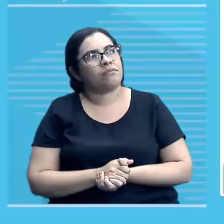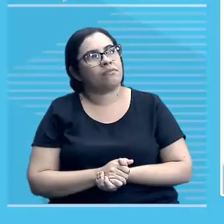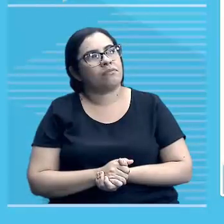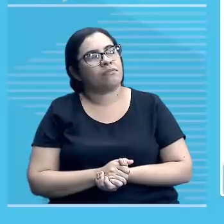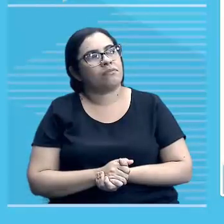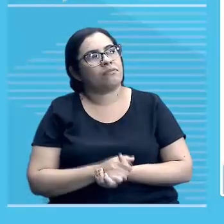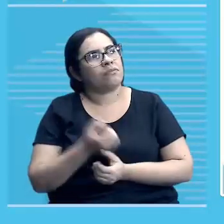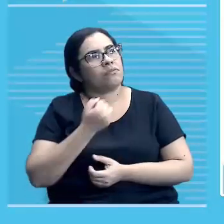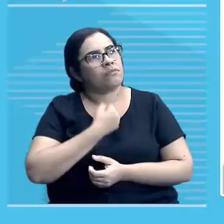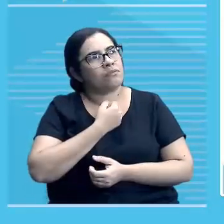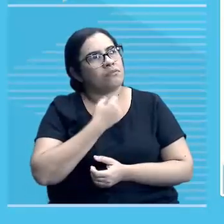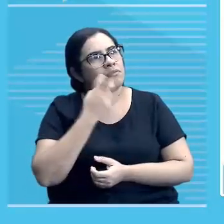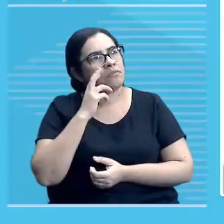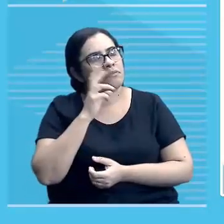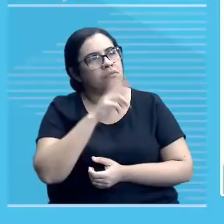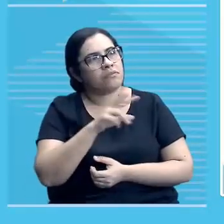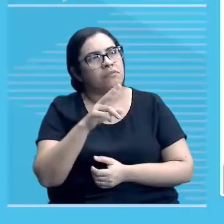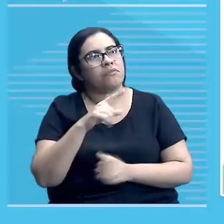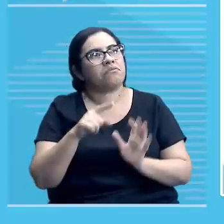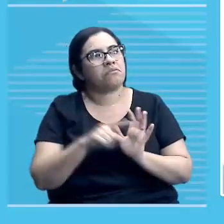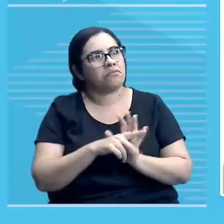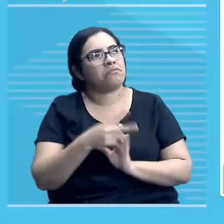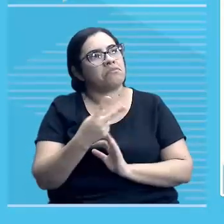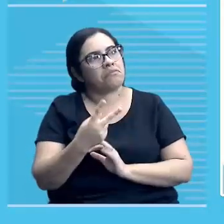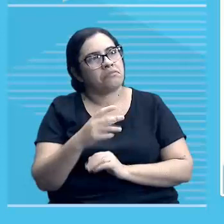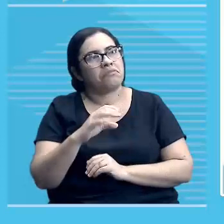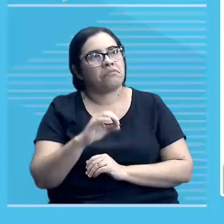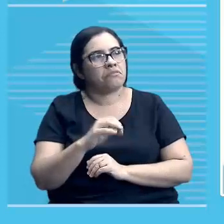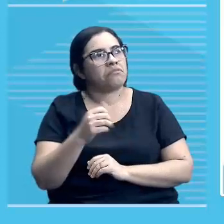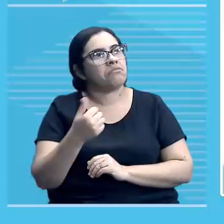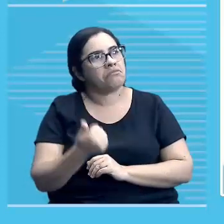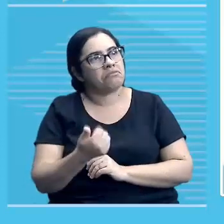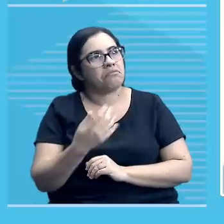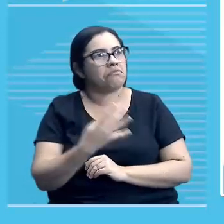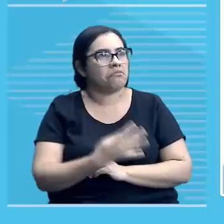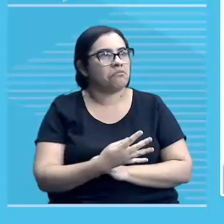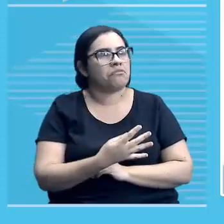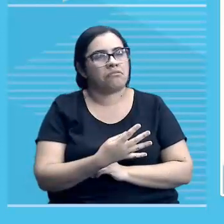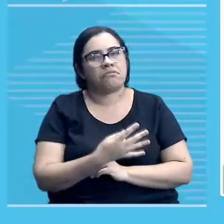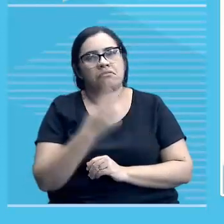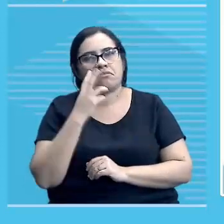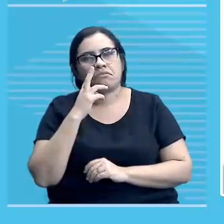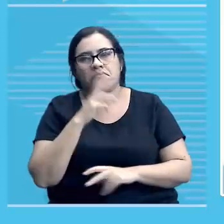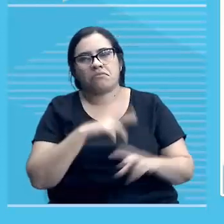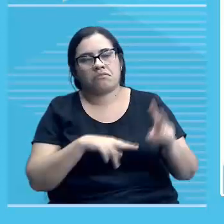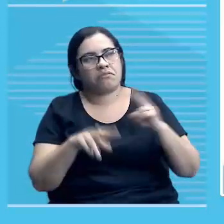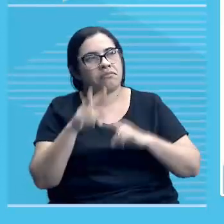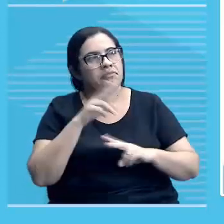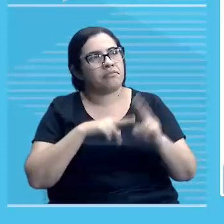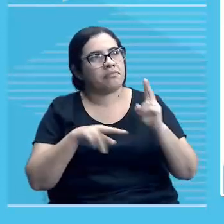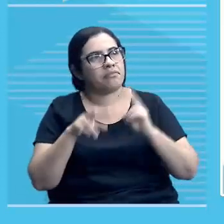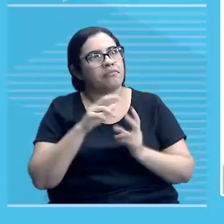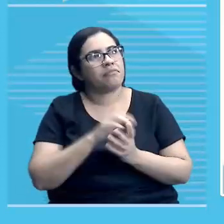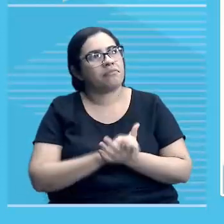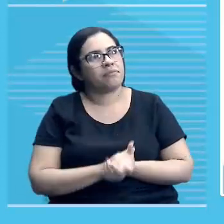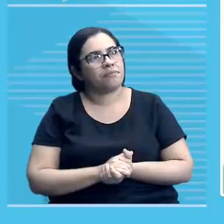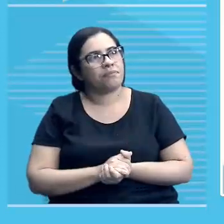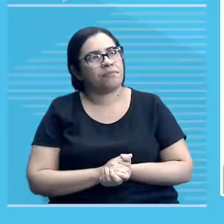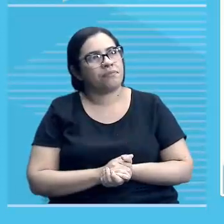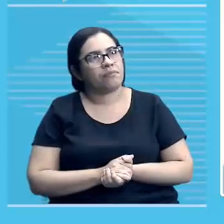Dentre esses números, menos 2, 0, 1 e